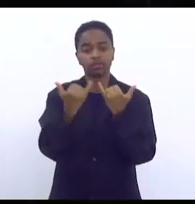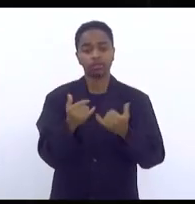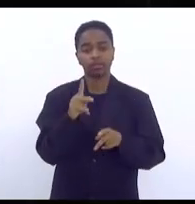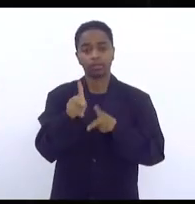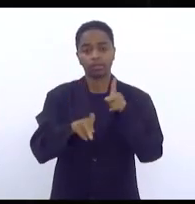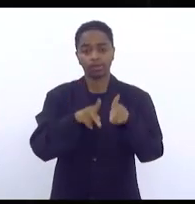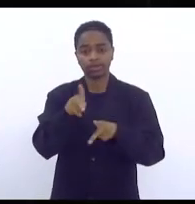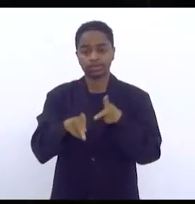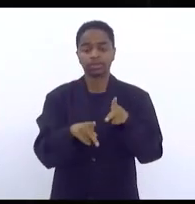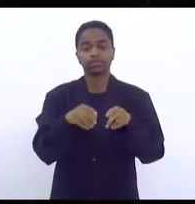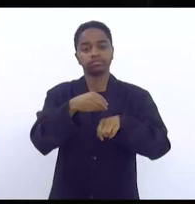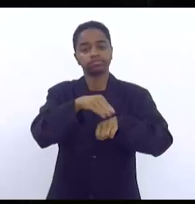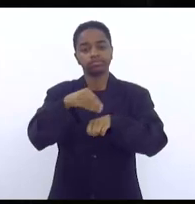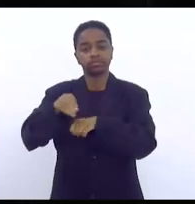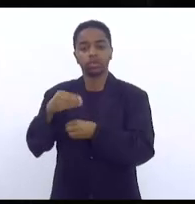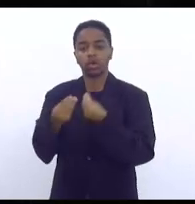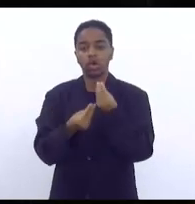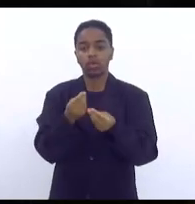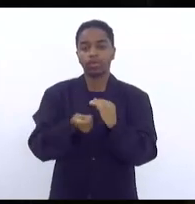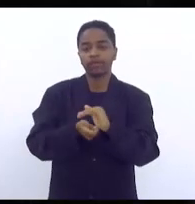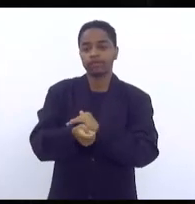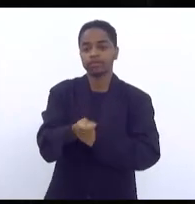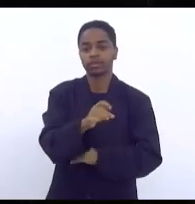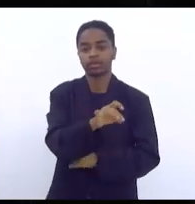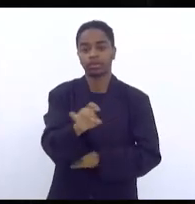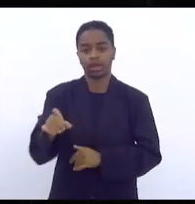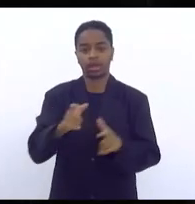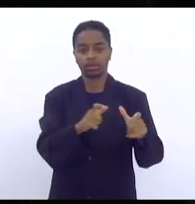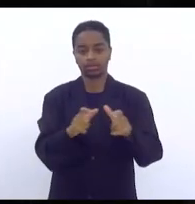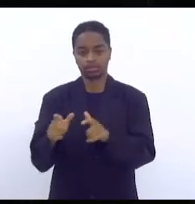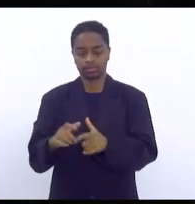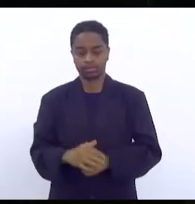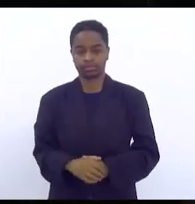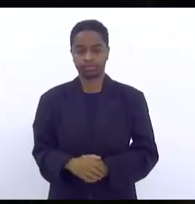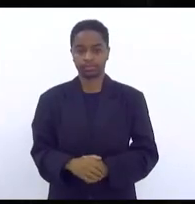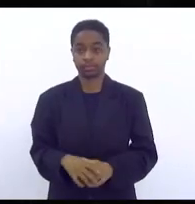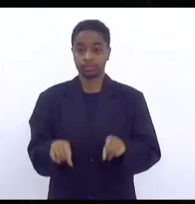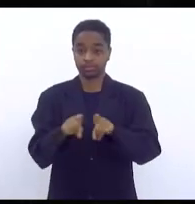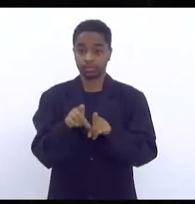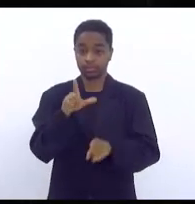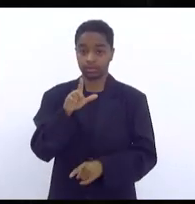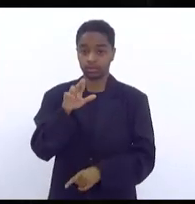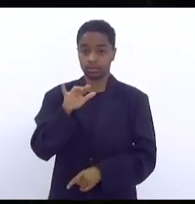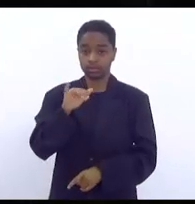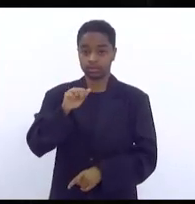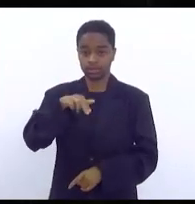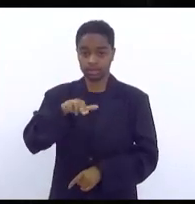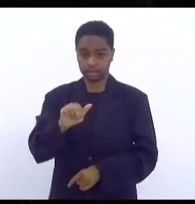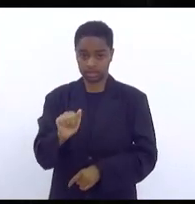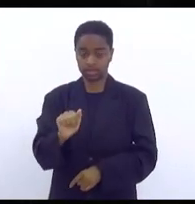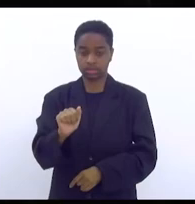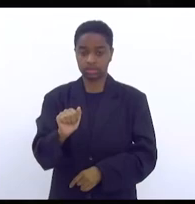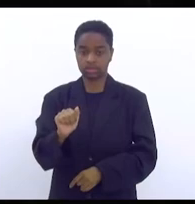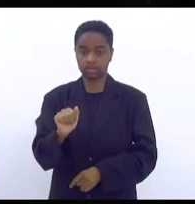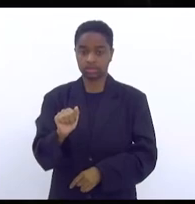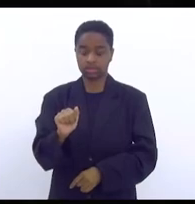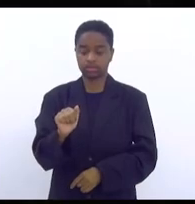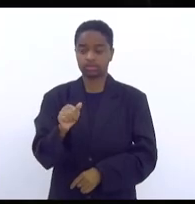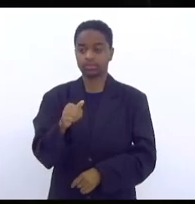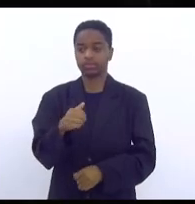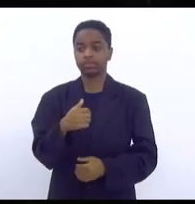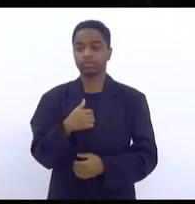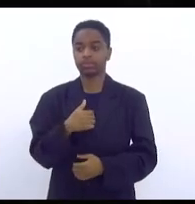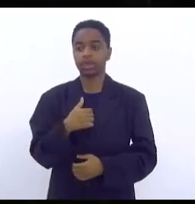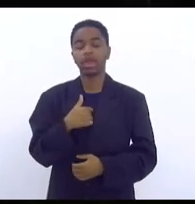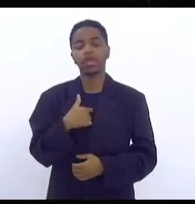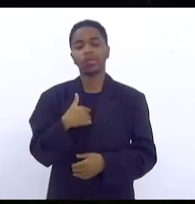população o plano de investimento de cada localidade e pra senora Luciano para concluir eh eu